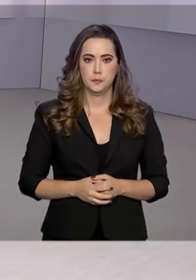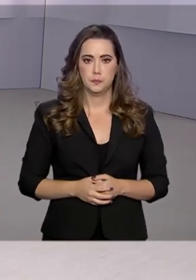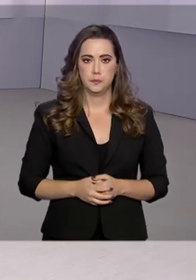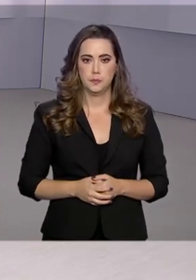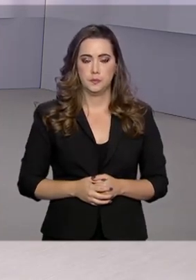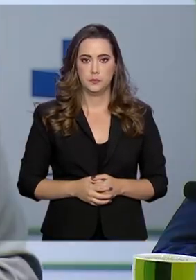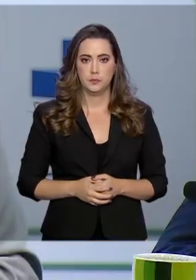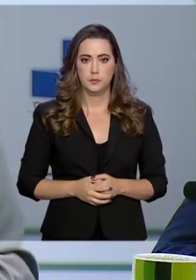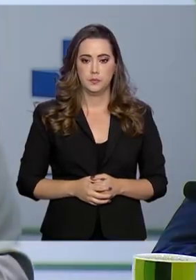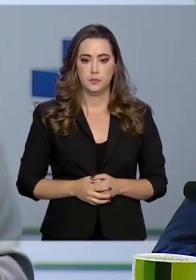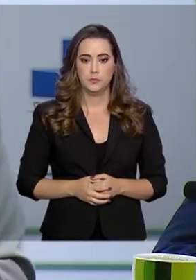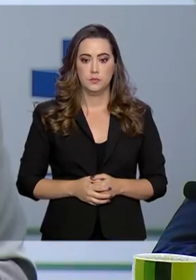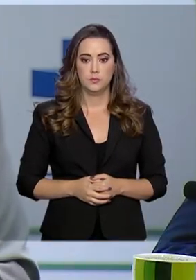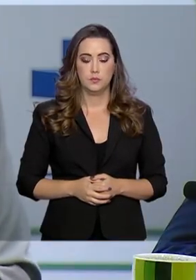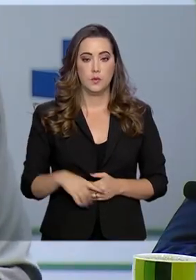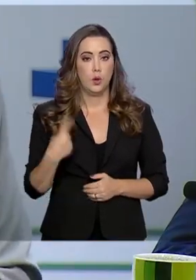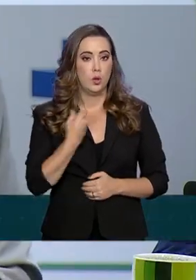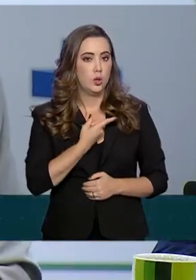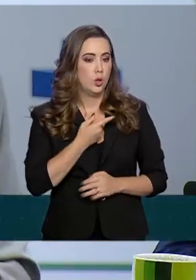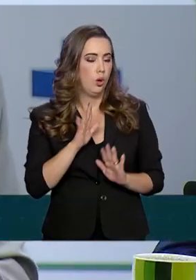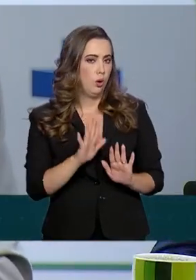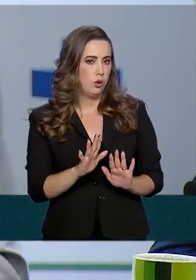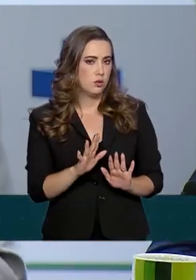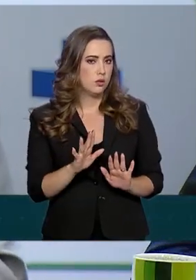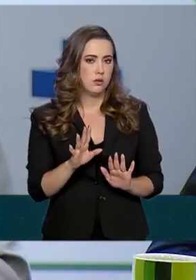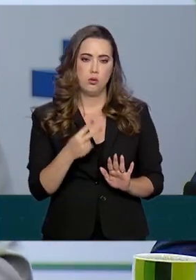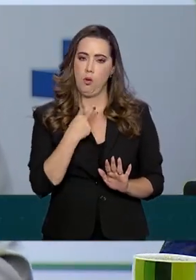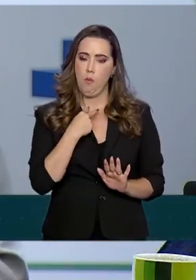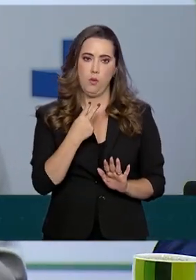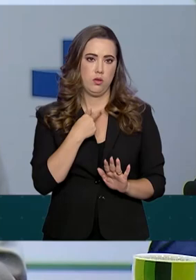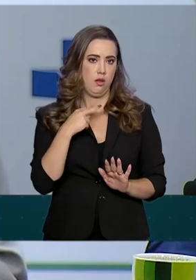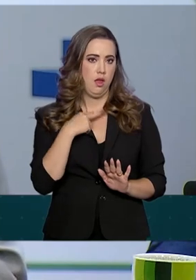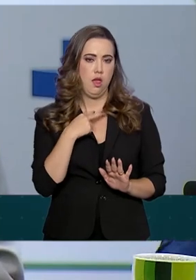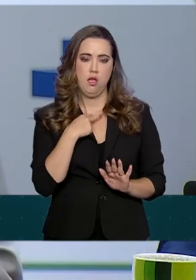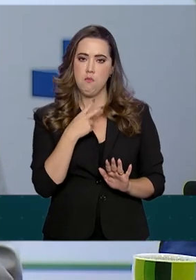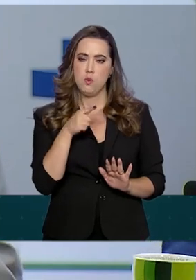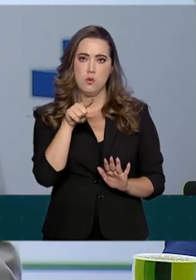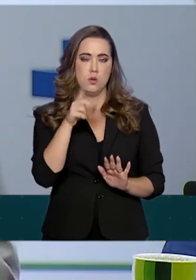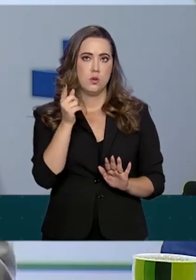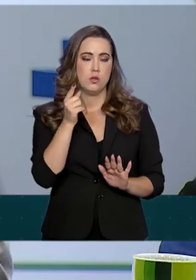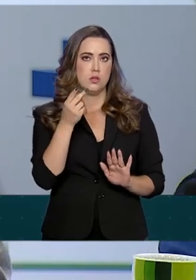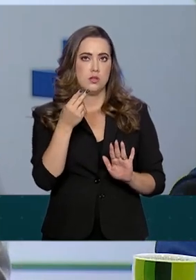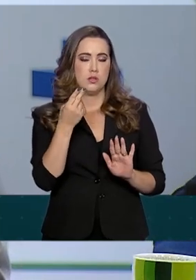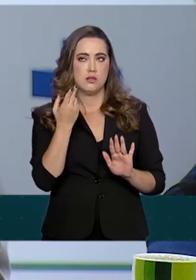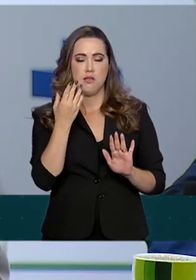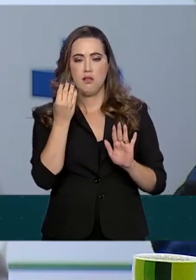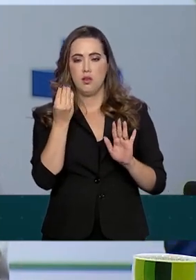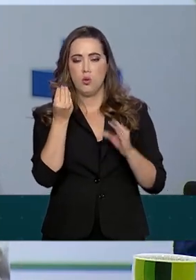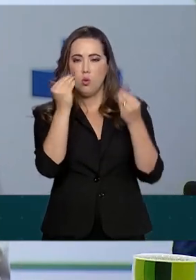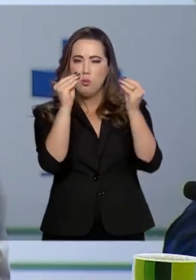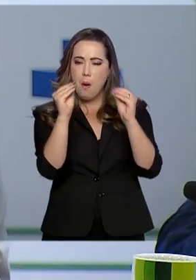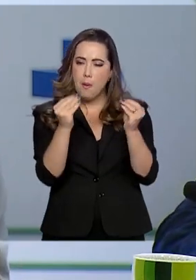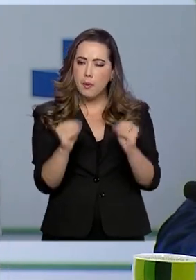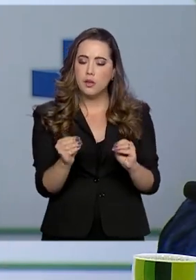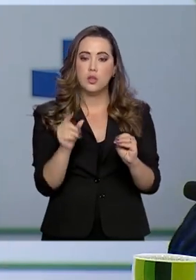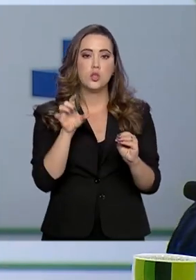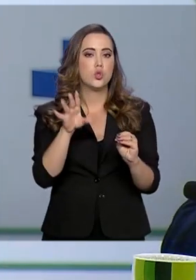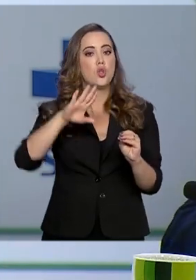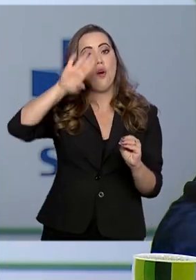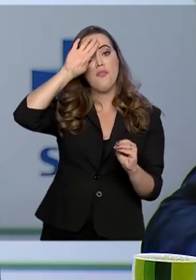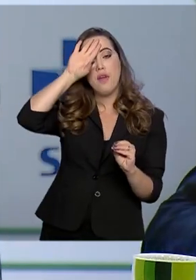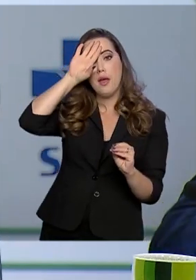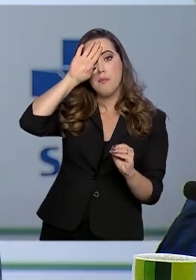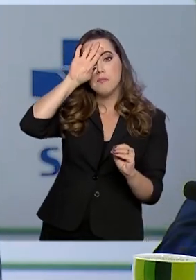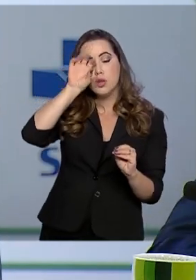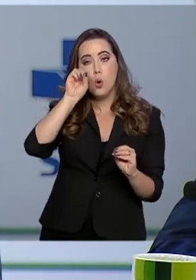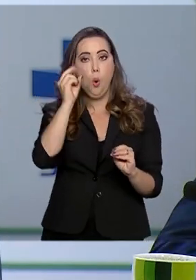orientações e nós não vamos registrar casos que só tem um febre ou